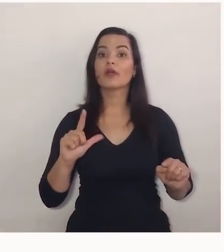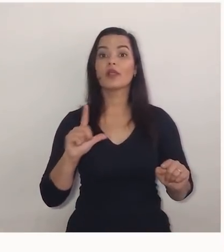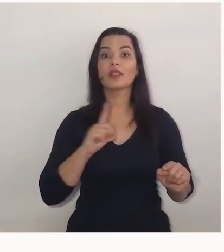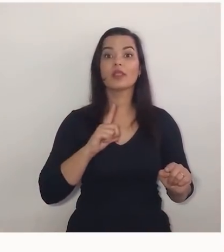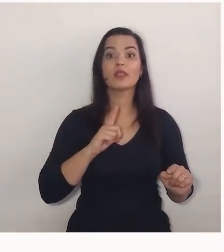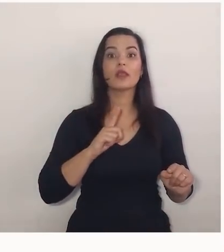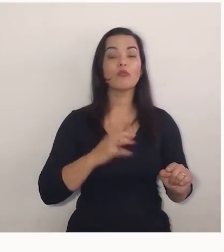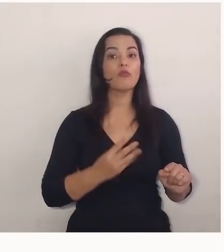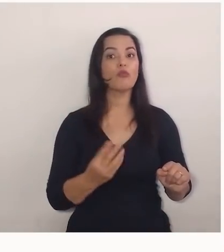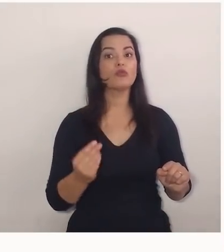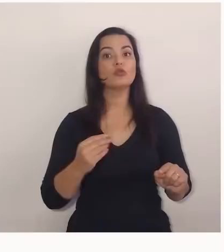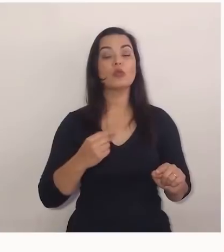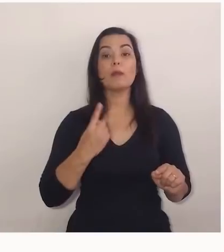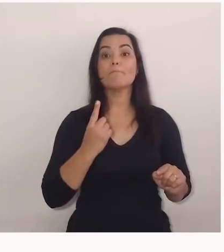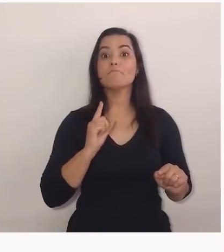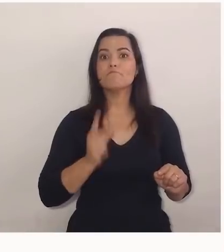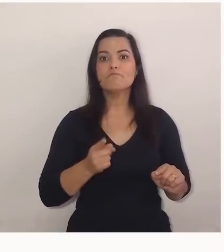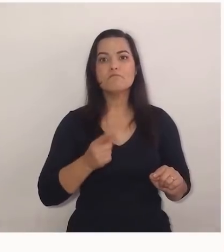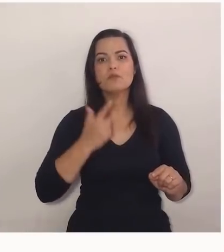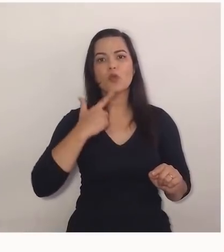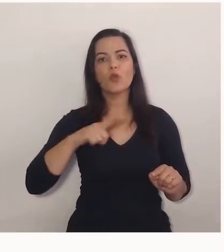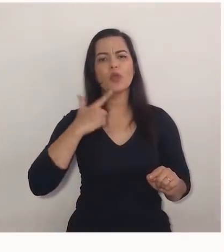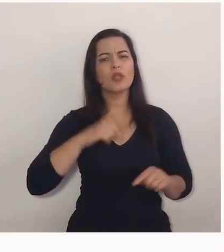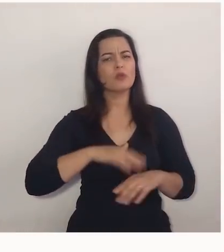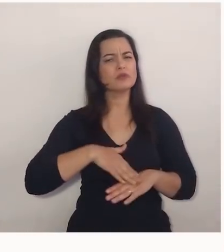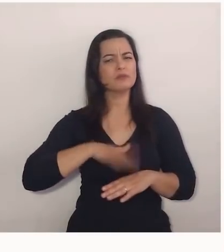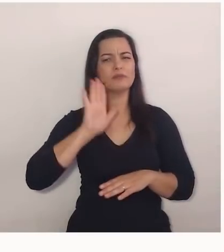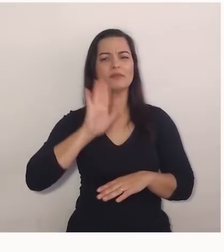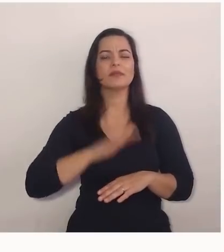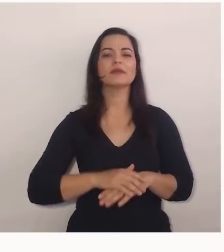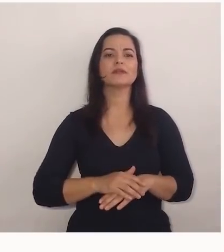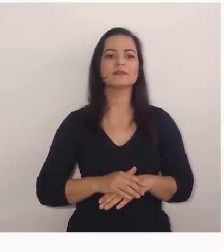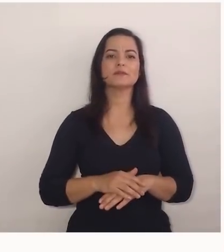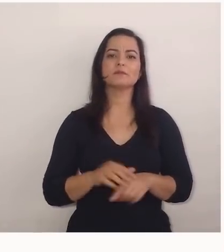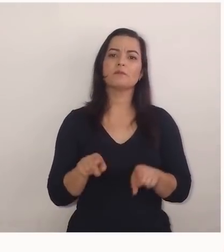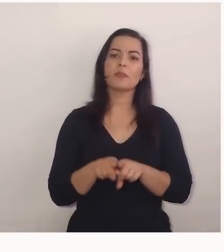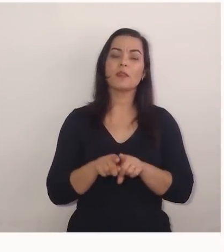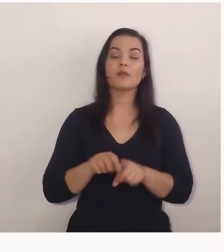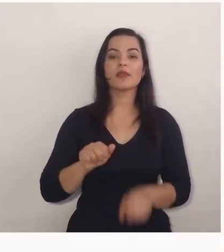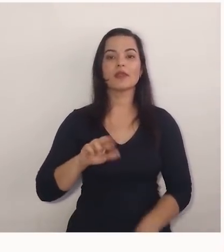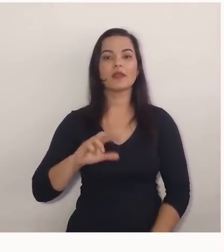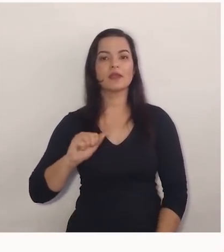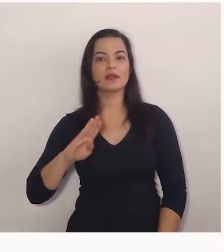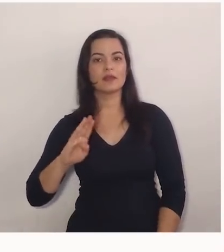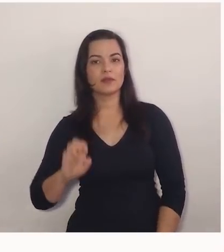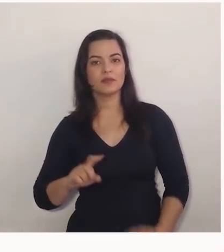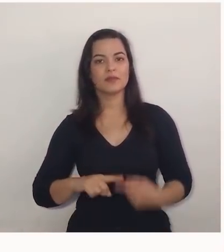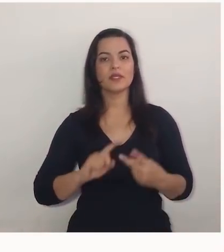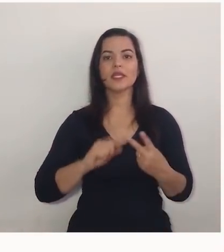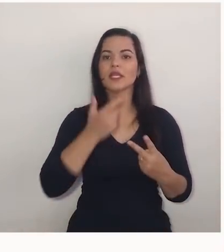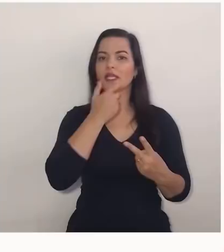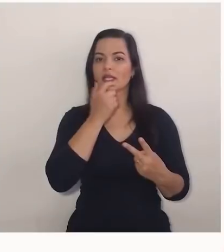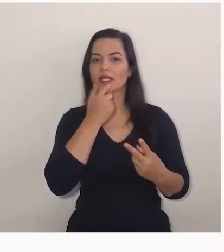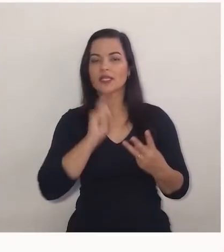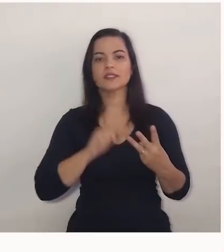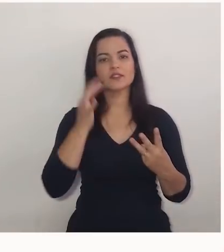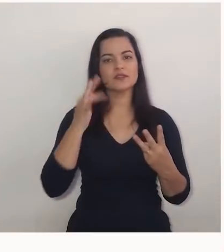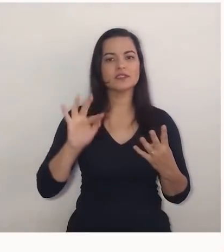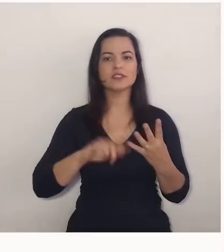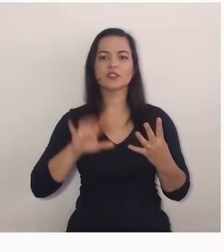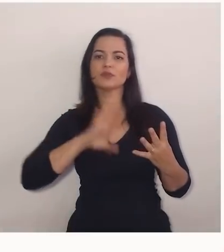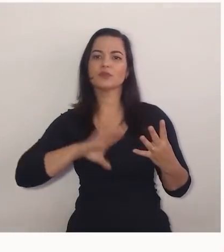são faladas mais de 1000 línguas africanas, além de idiomas como o árabe, inglês,